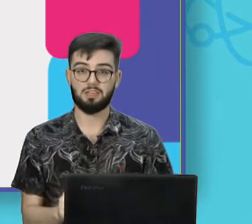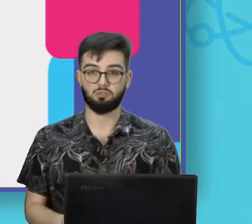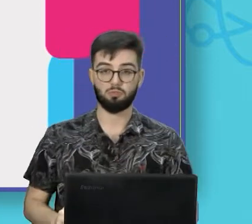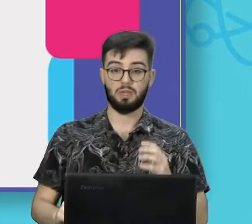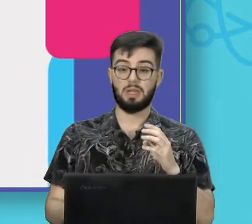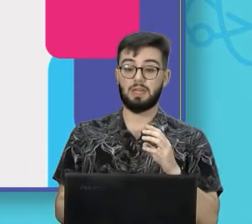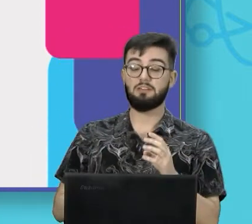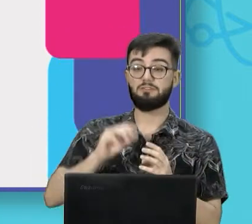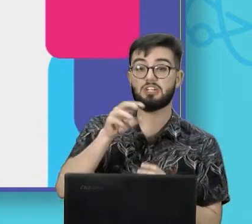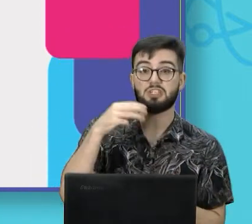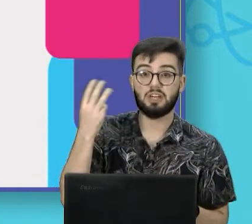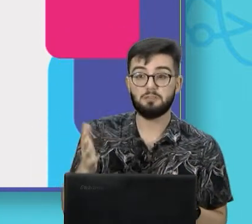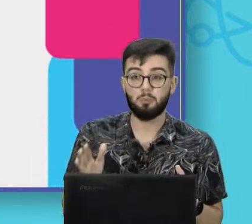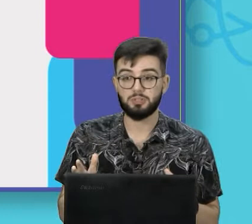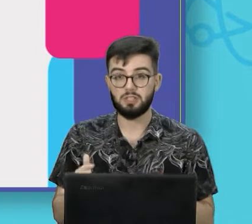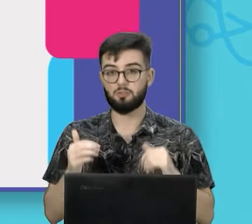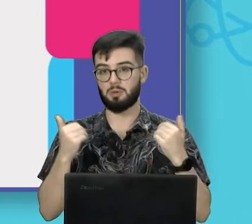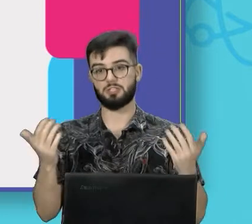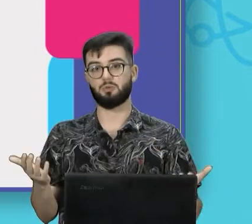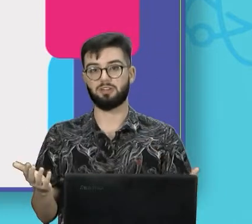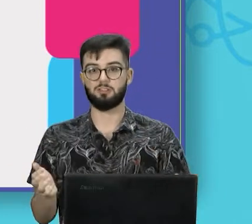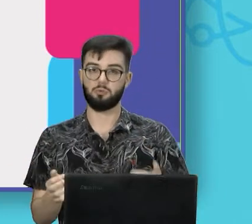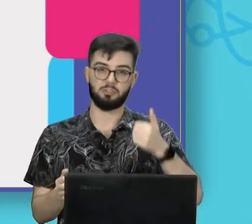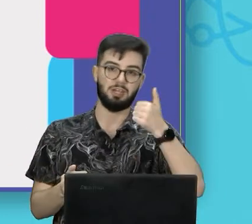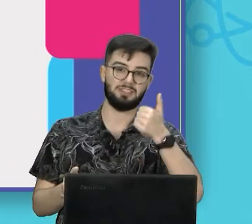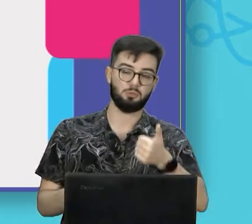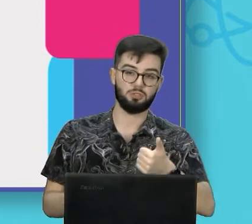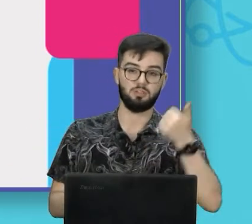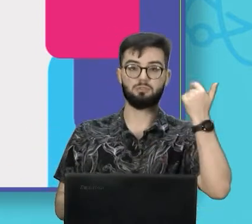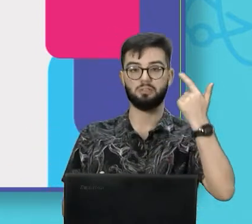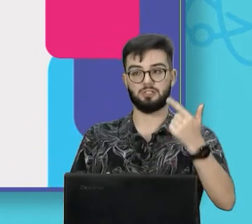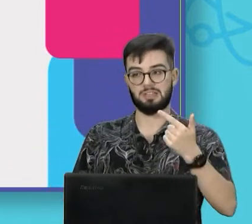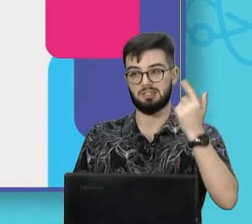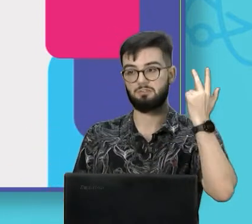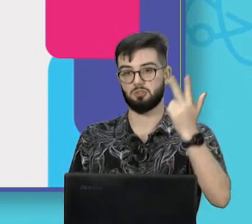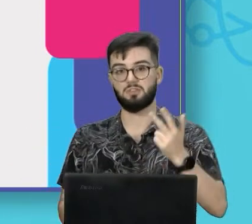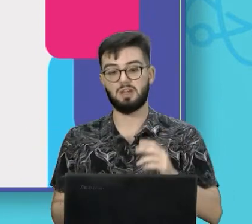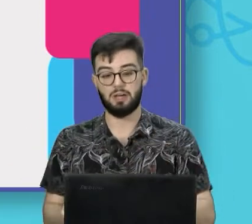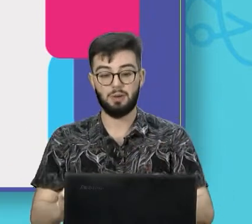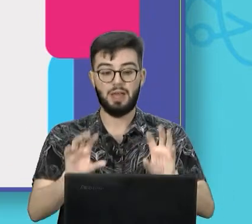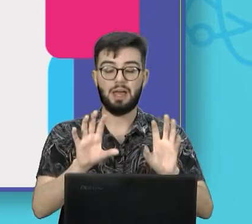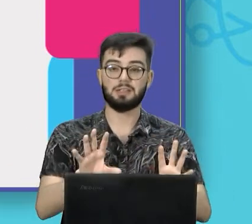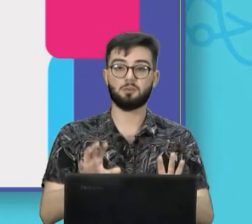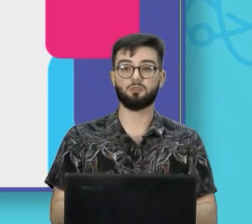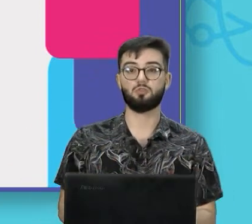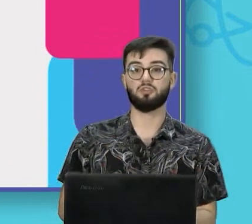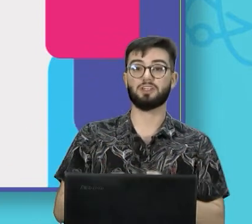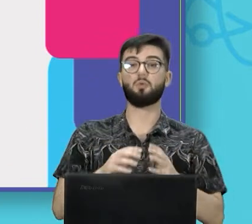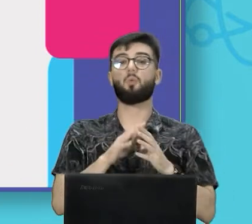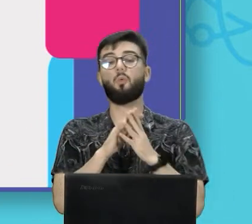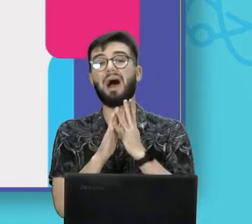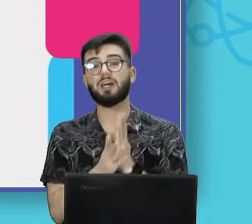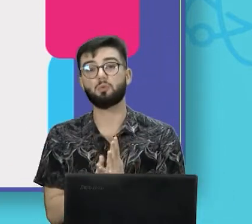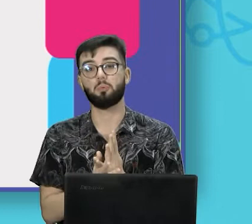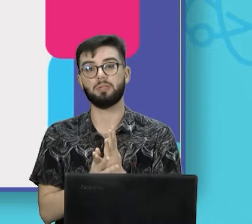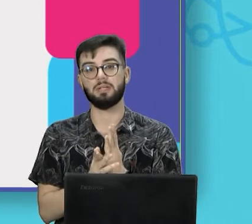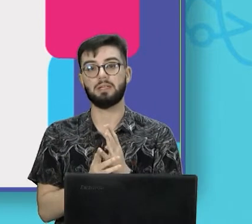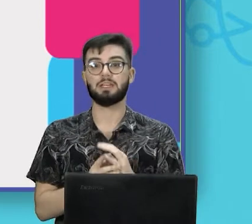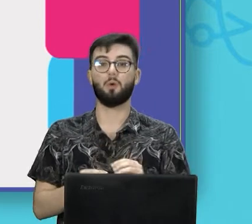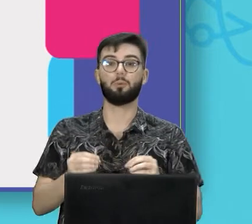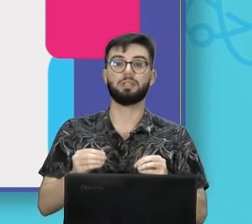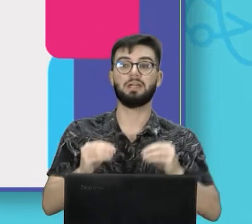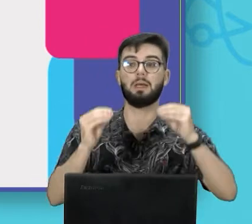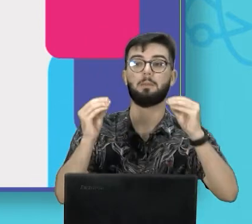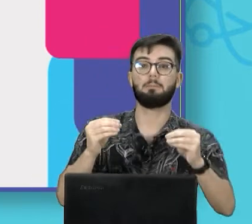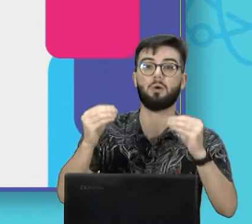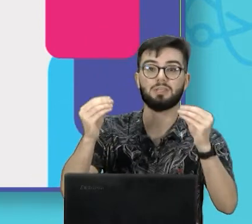que é isso em vez de três poderes como a gente conhece hoje essa cultivo legislativo e judiciário essa constituição vai ter um quarto